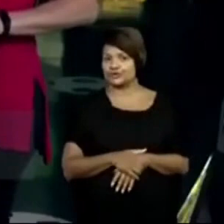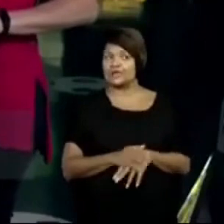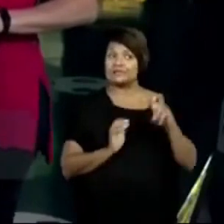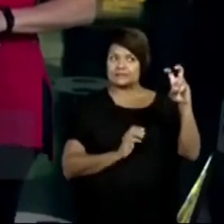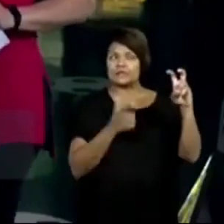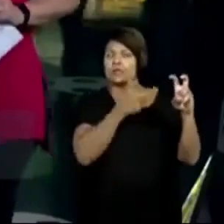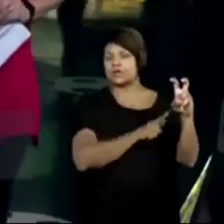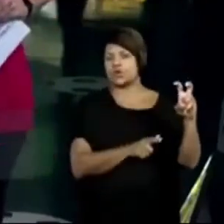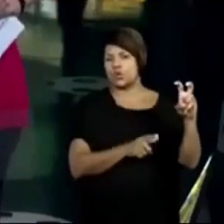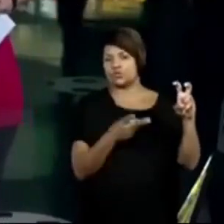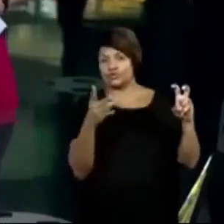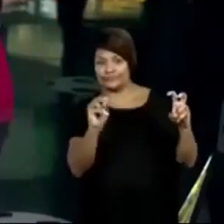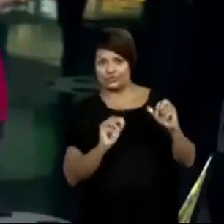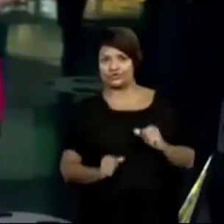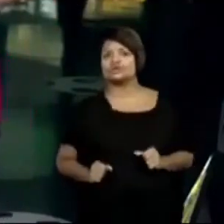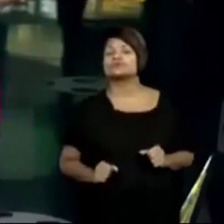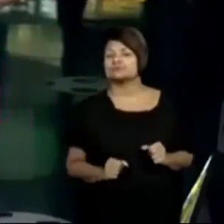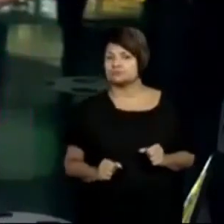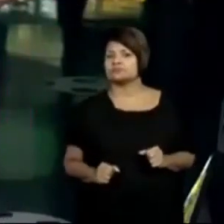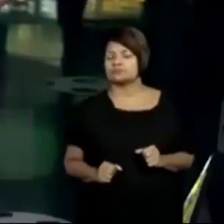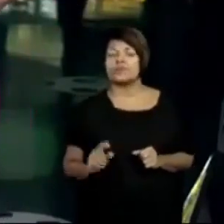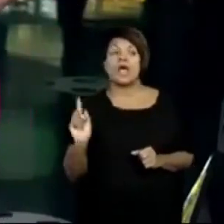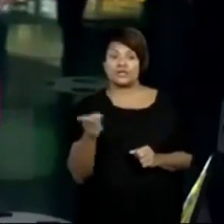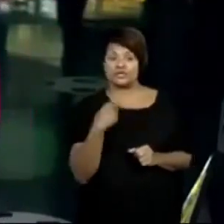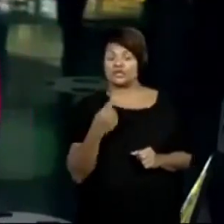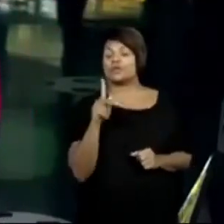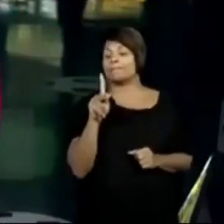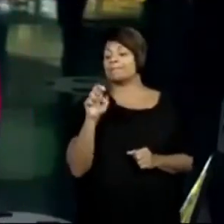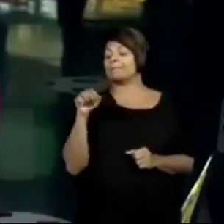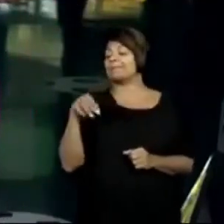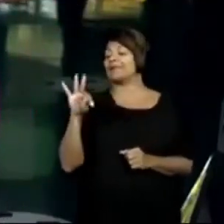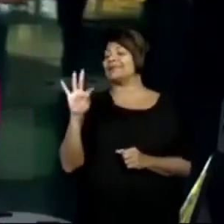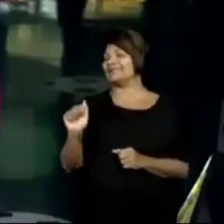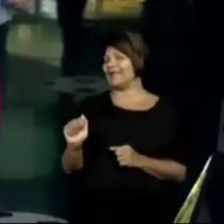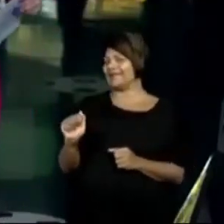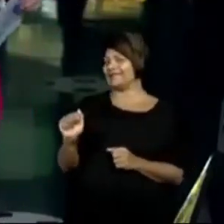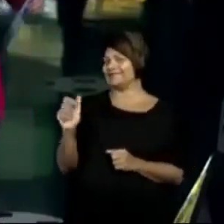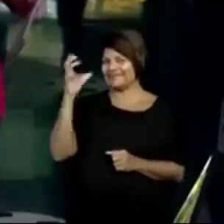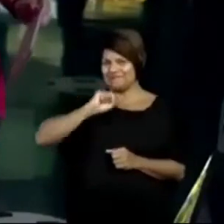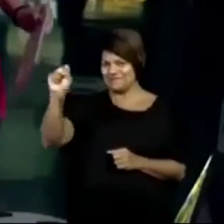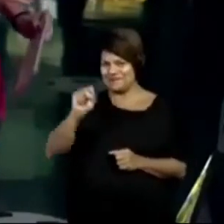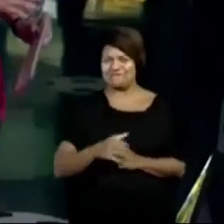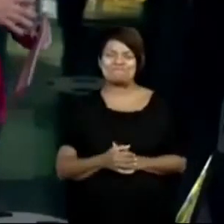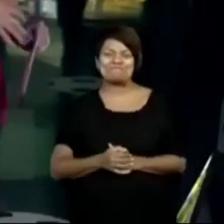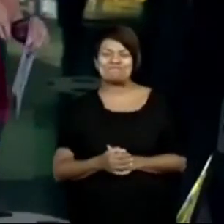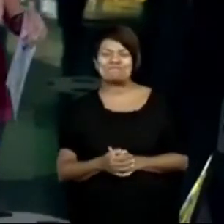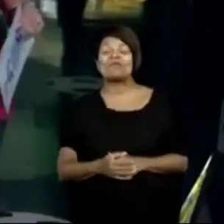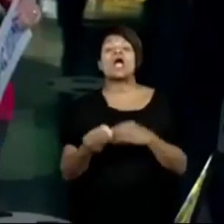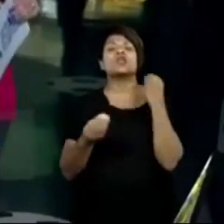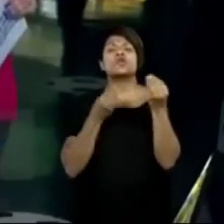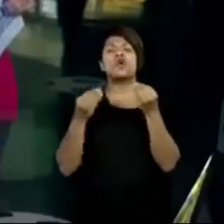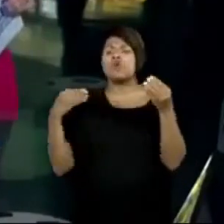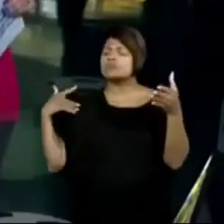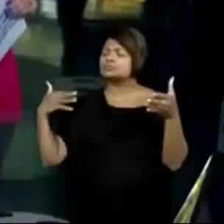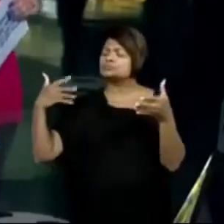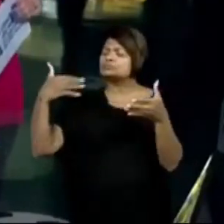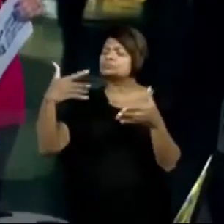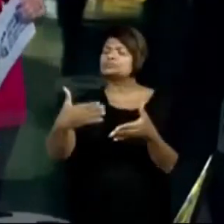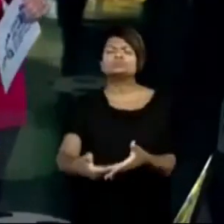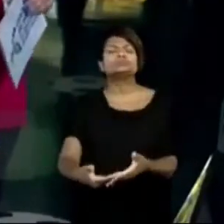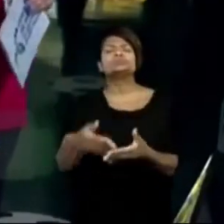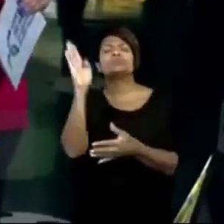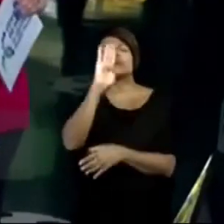coisa. Muita coisa, né? Somos pentacampeões aqui. E como será que foi essa trajetória da participação